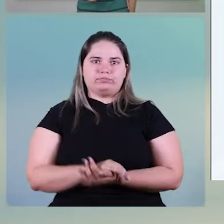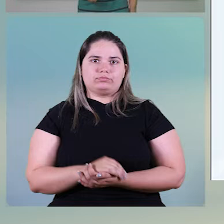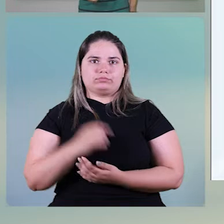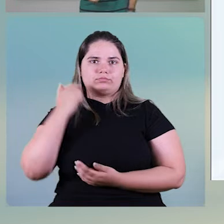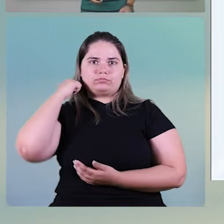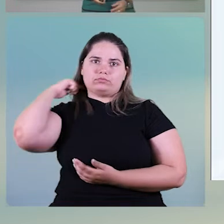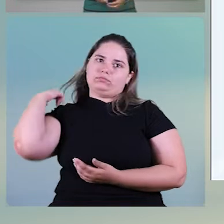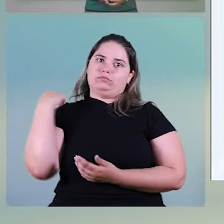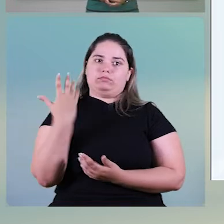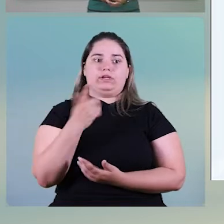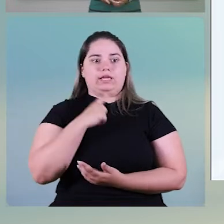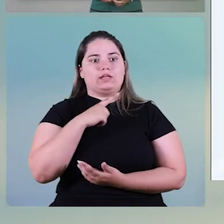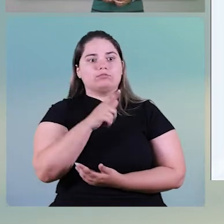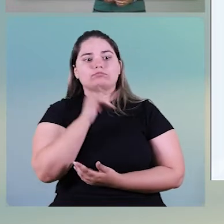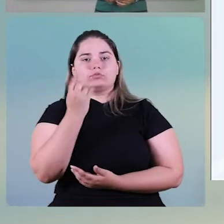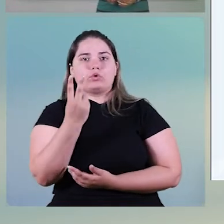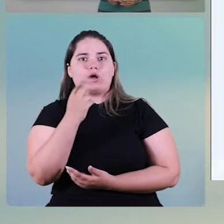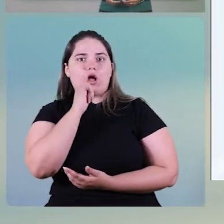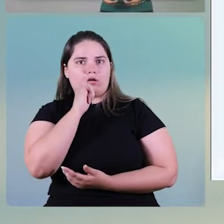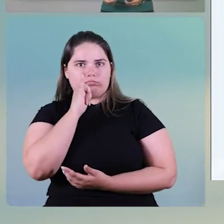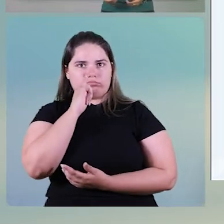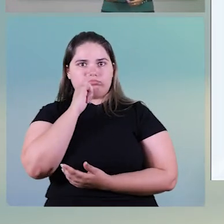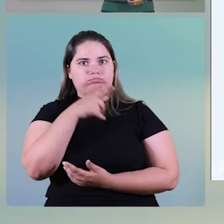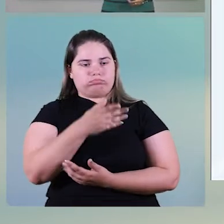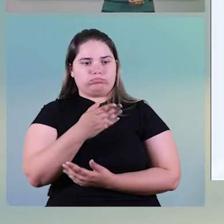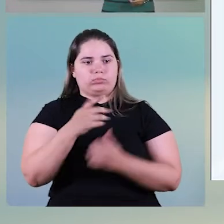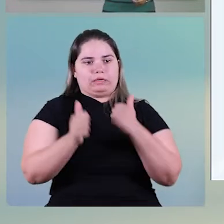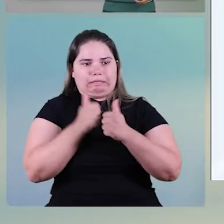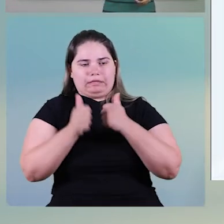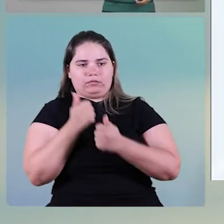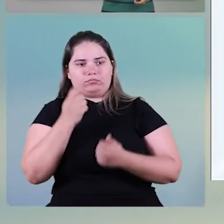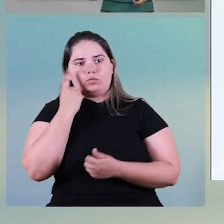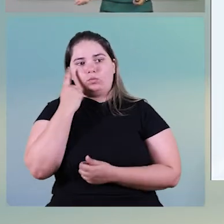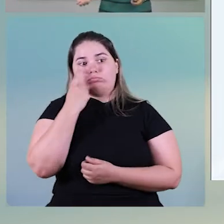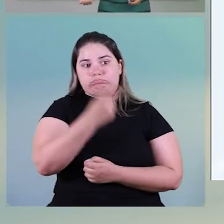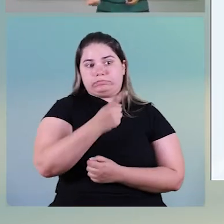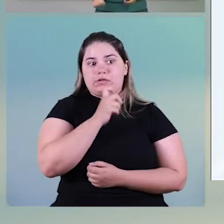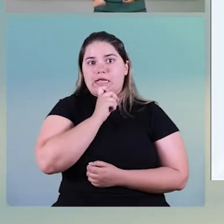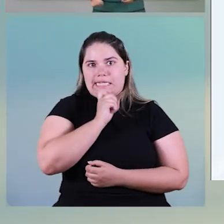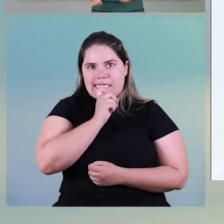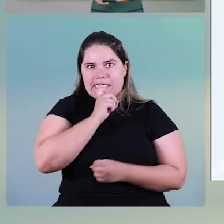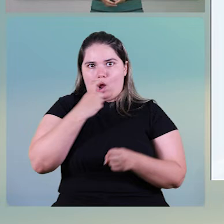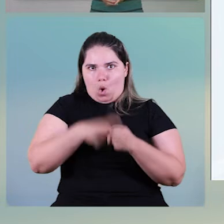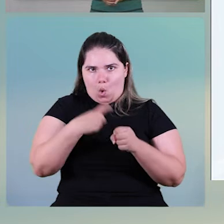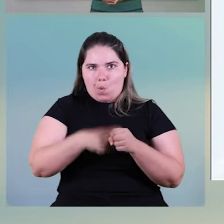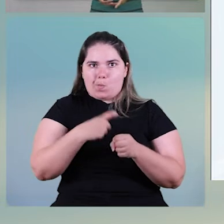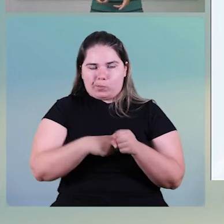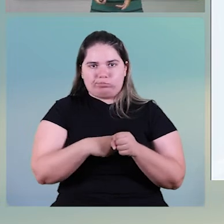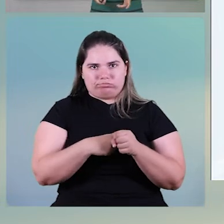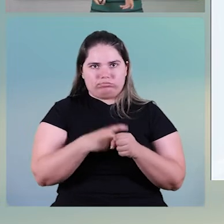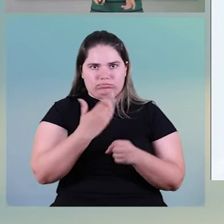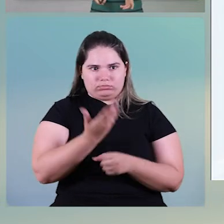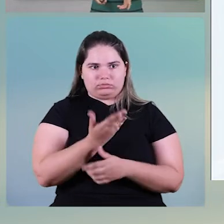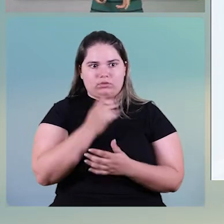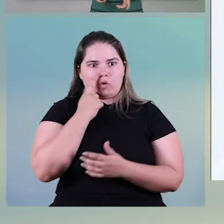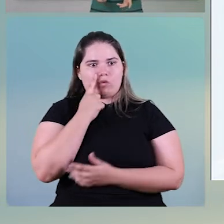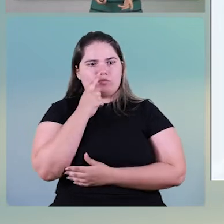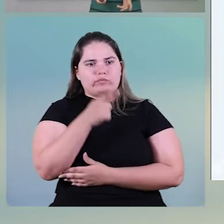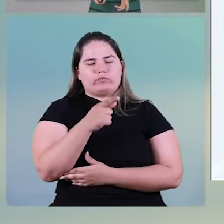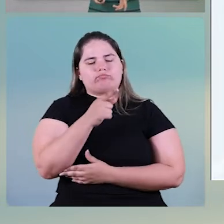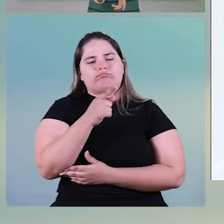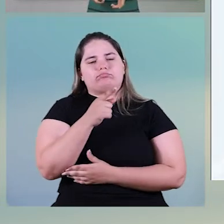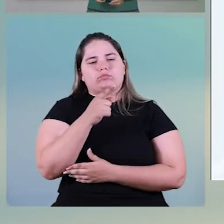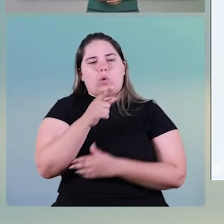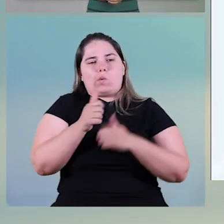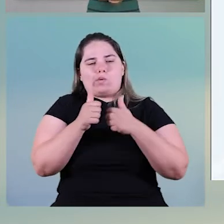temos 2 exemplos de coeficientes de atrito, né? 2 superfícies de gelo, onde o coeficiente de atrito estático é muito